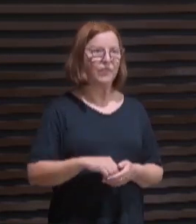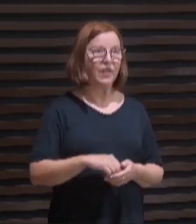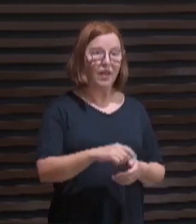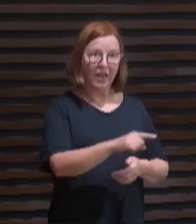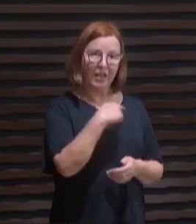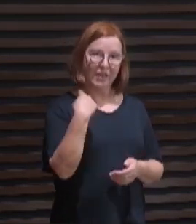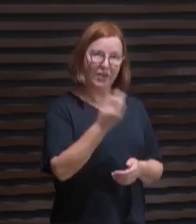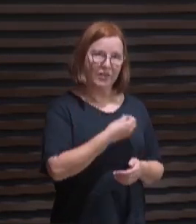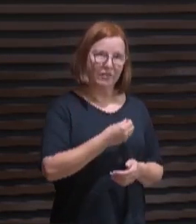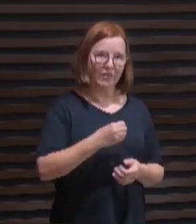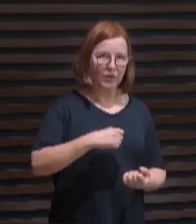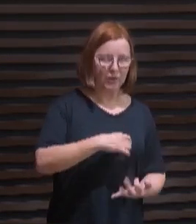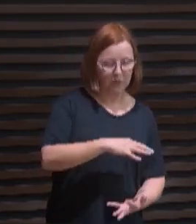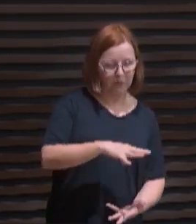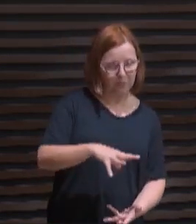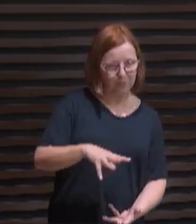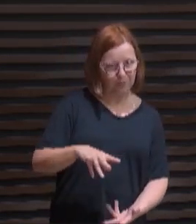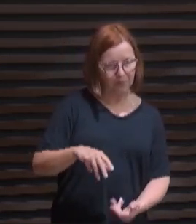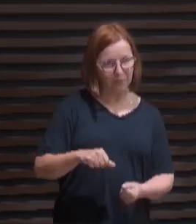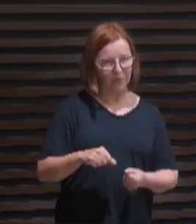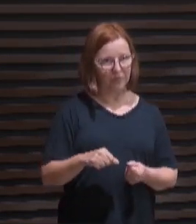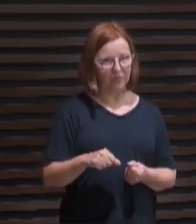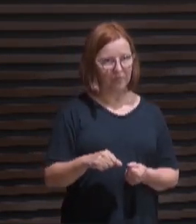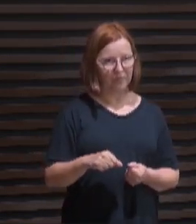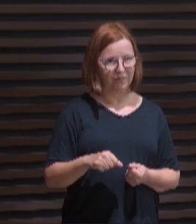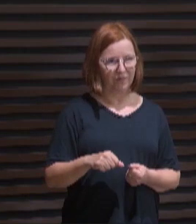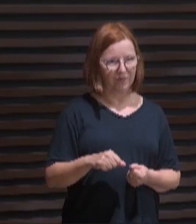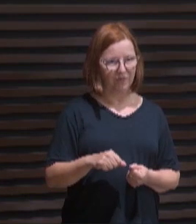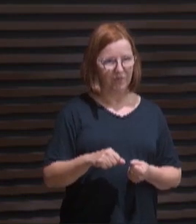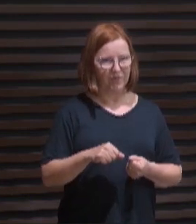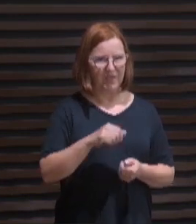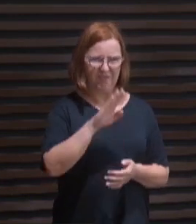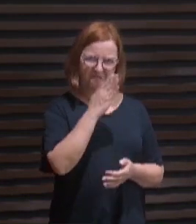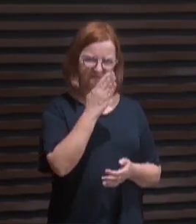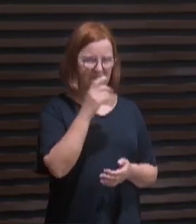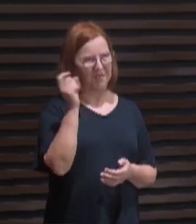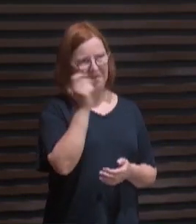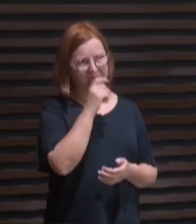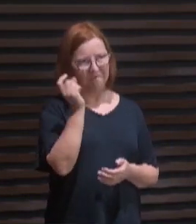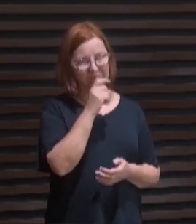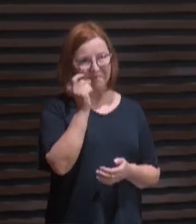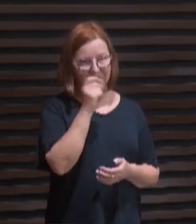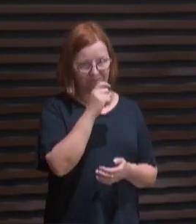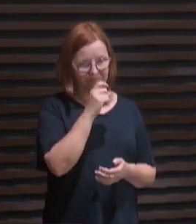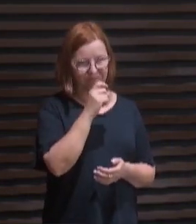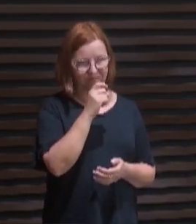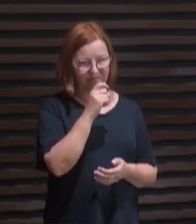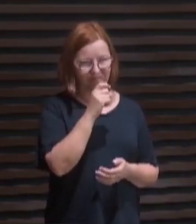mundo em que o fake, a mentira,